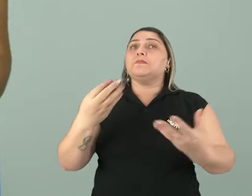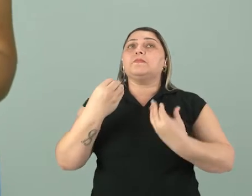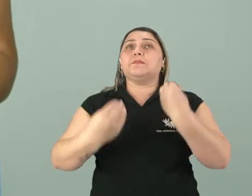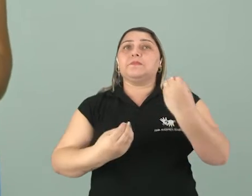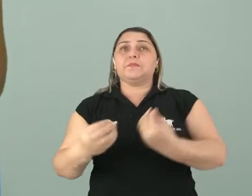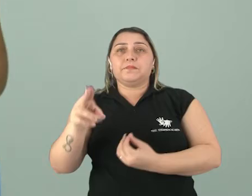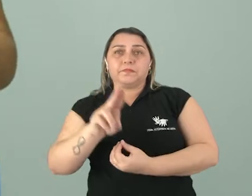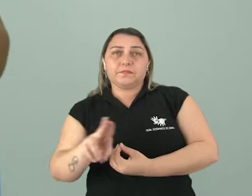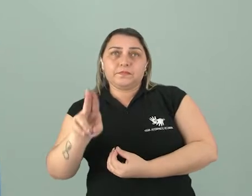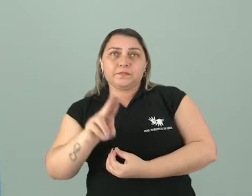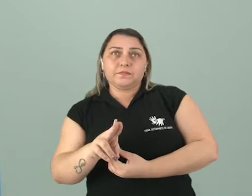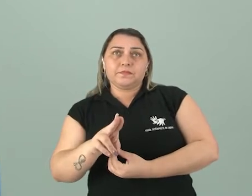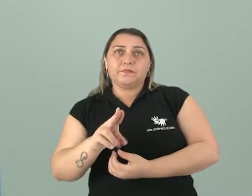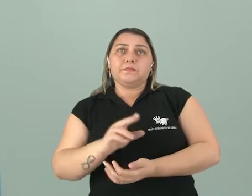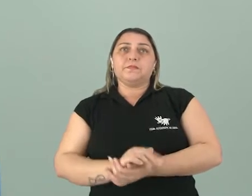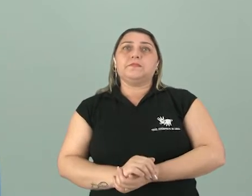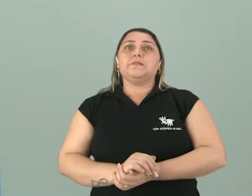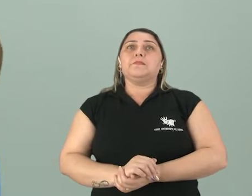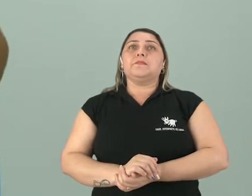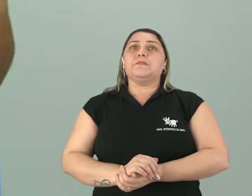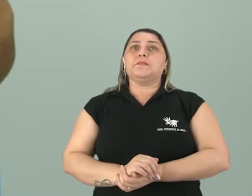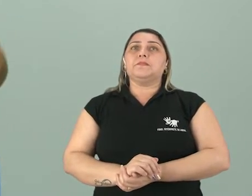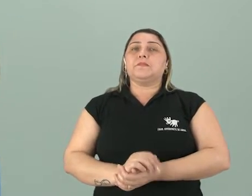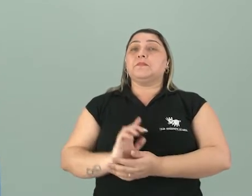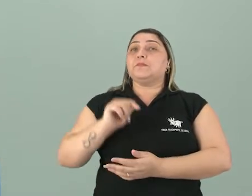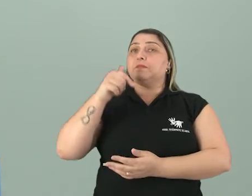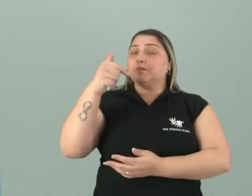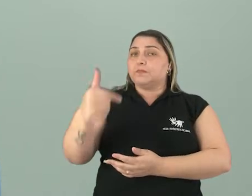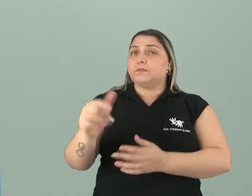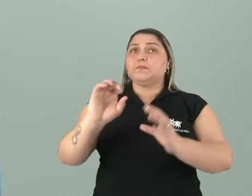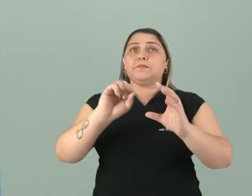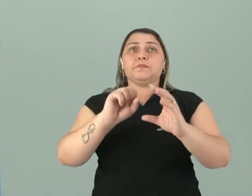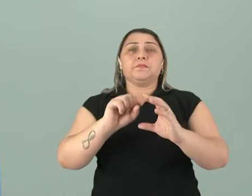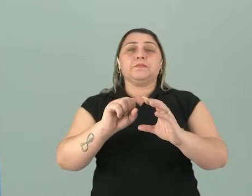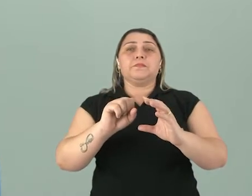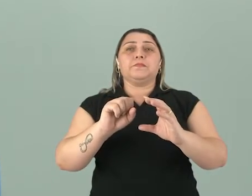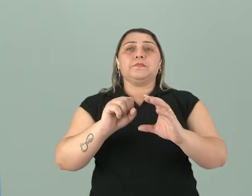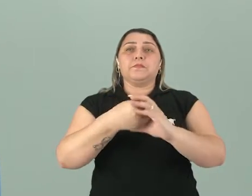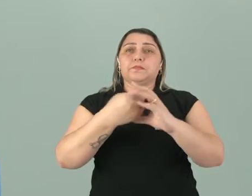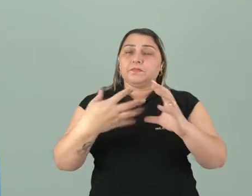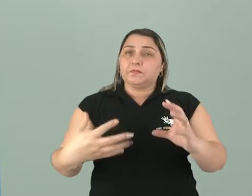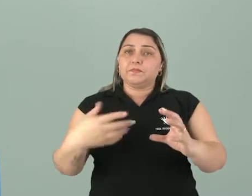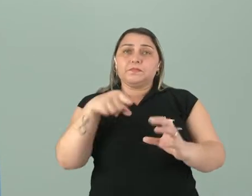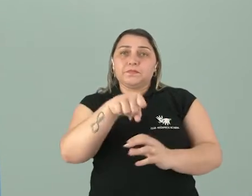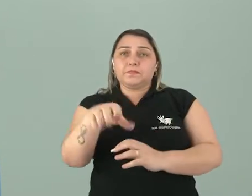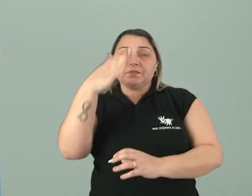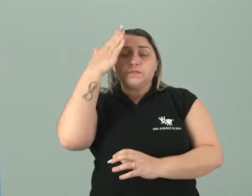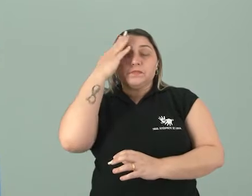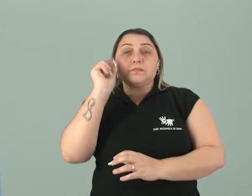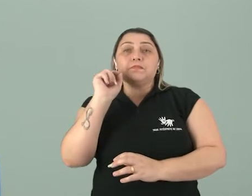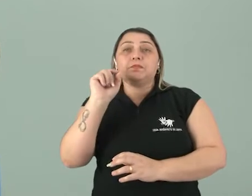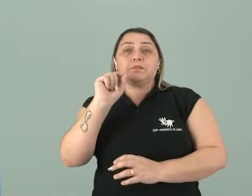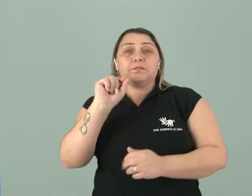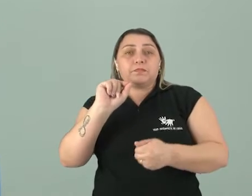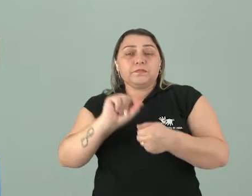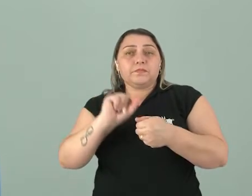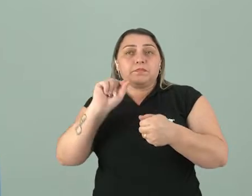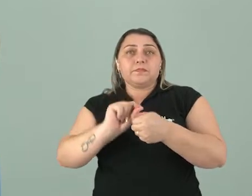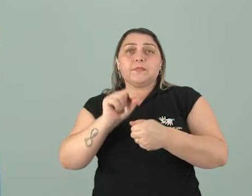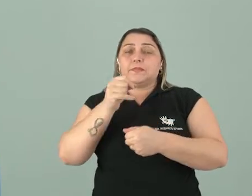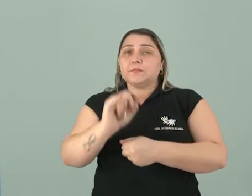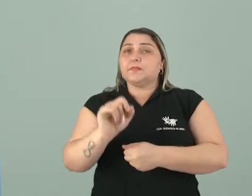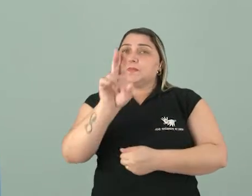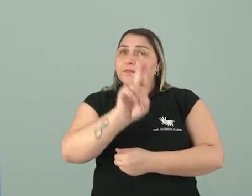como usá-los, para que dê uma outra cara para o seu texto, para que você saiba o que você está fazendo. Porque se